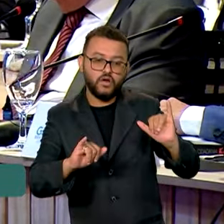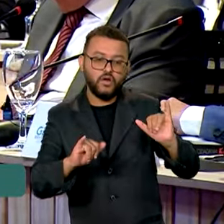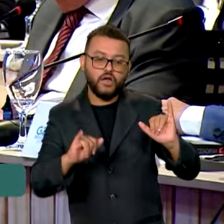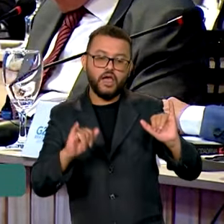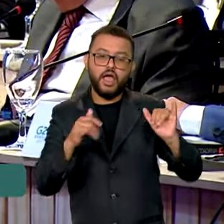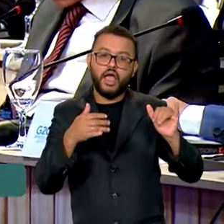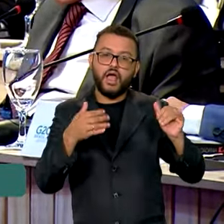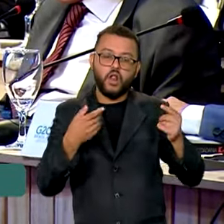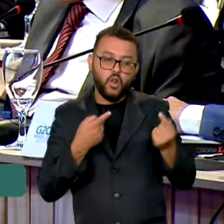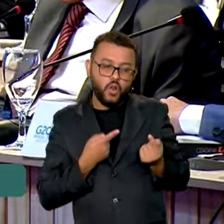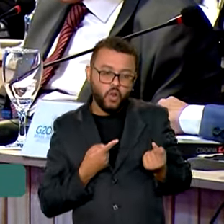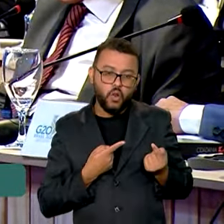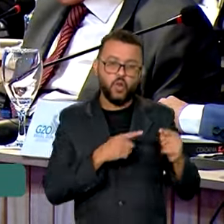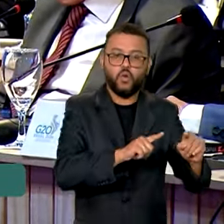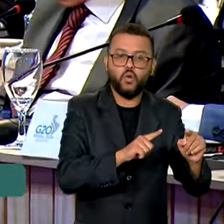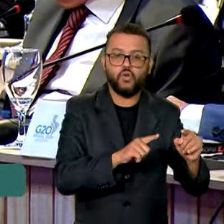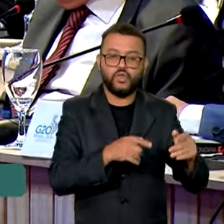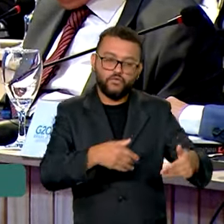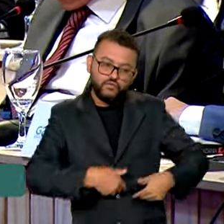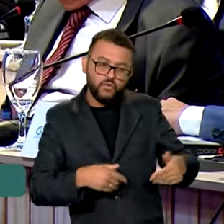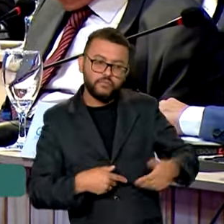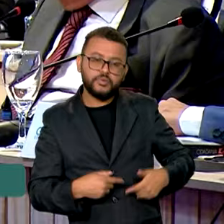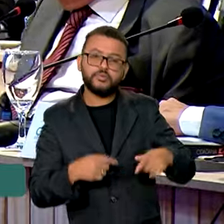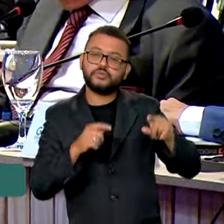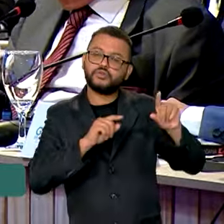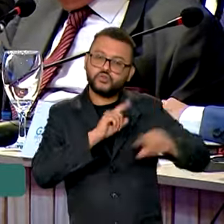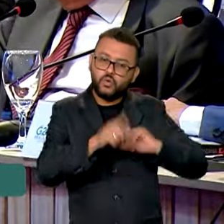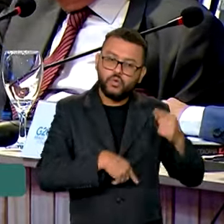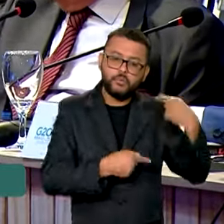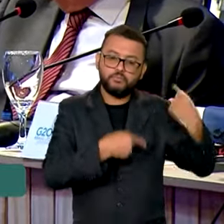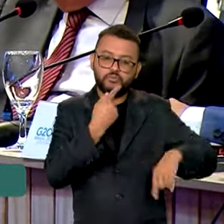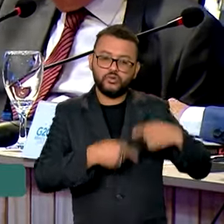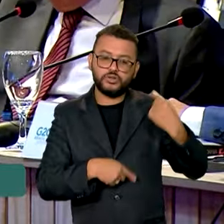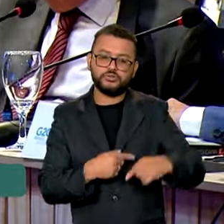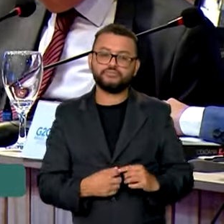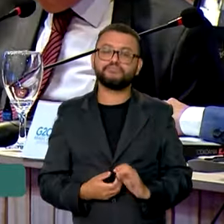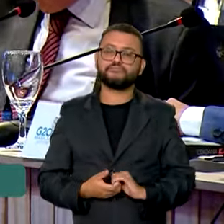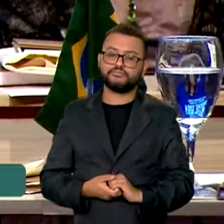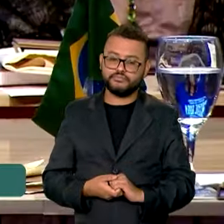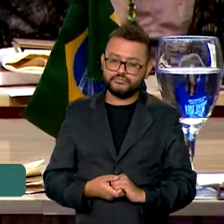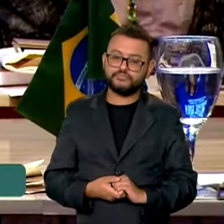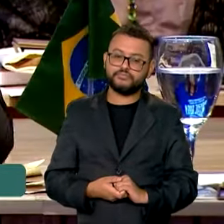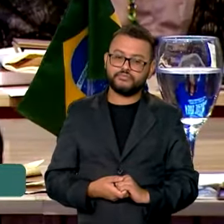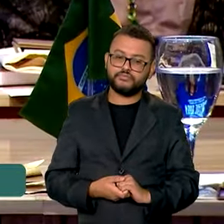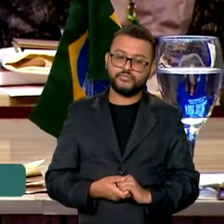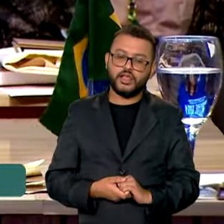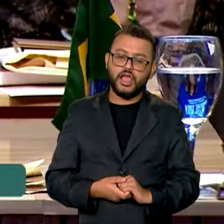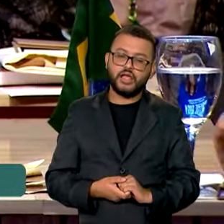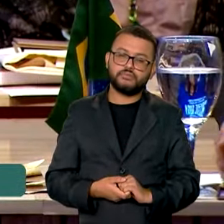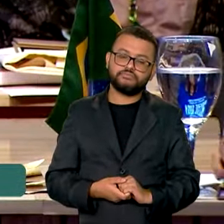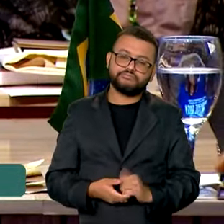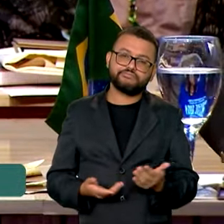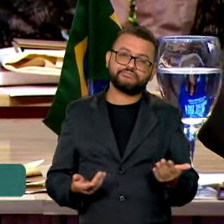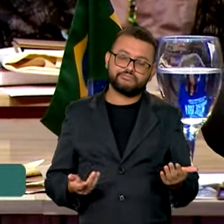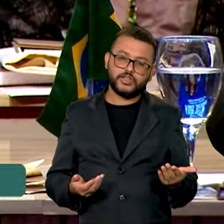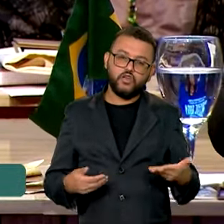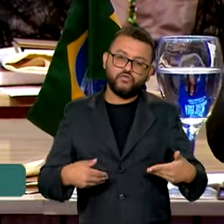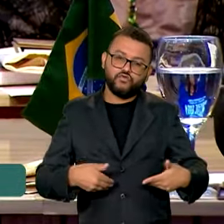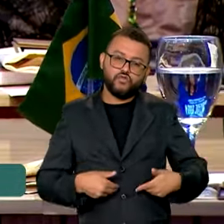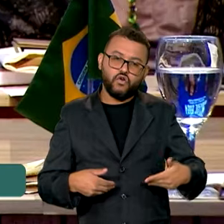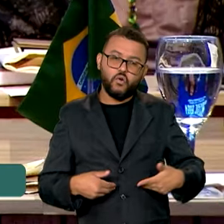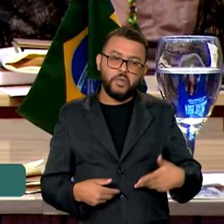combate à fome exige uma decisão política. A fome, ela não é uma